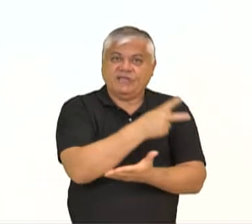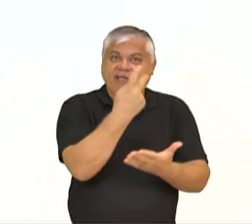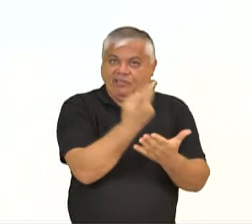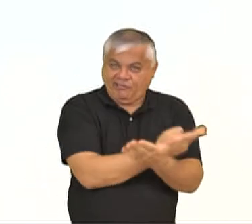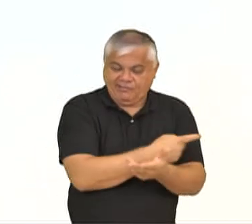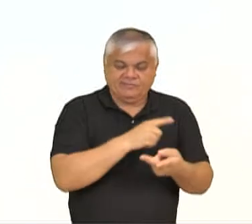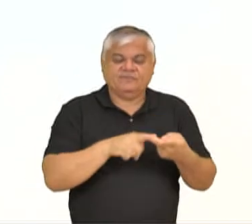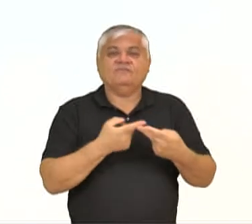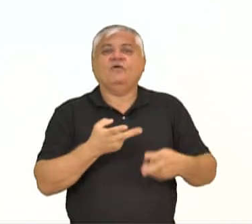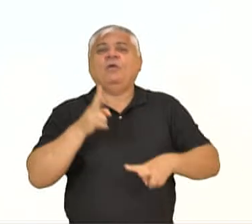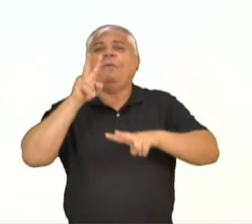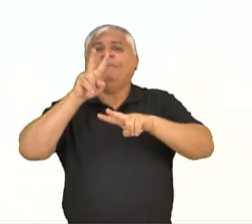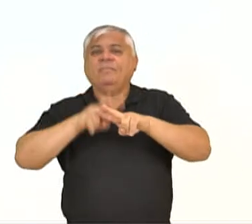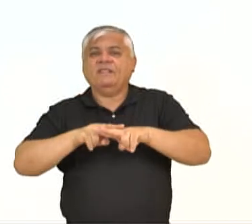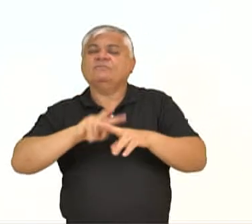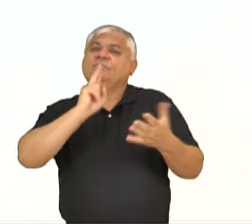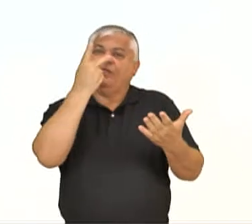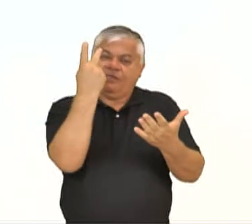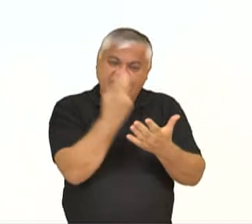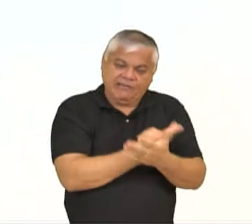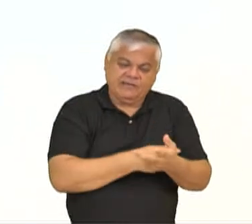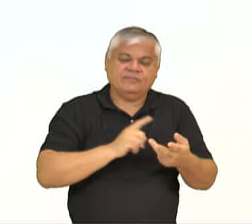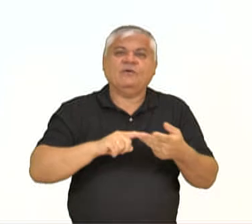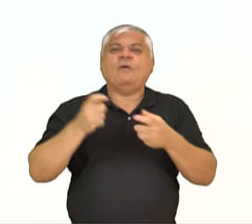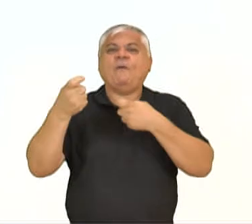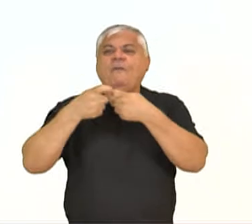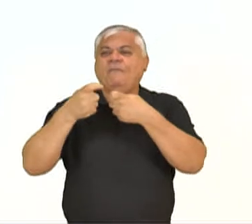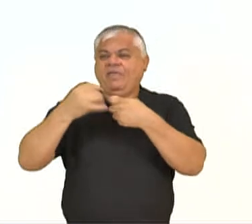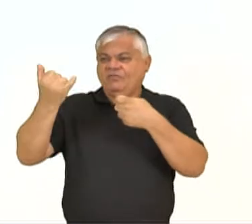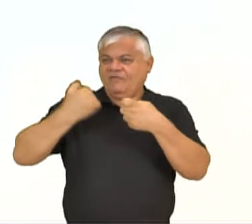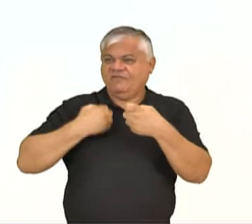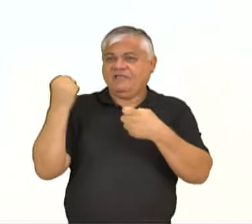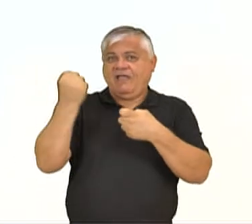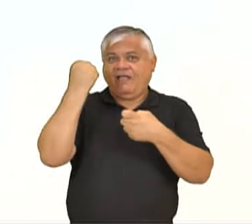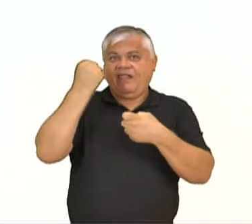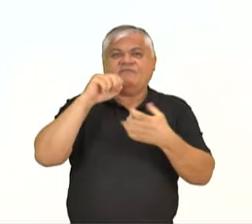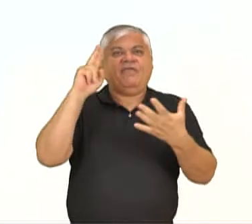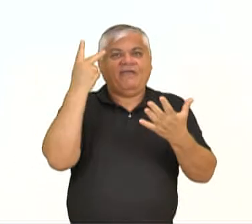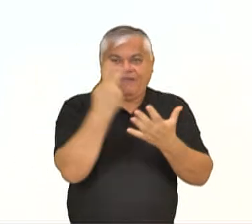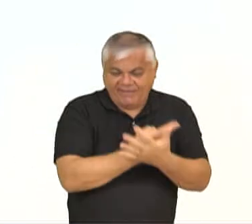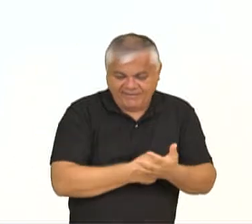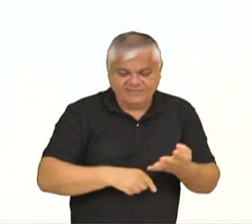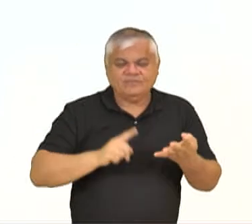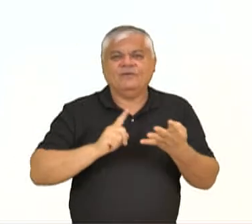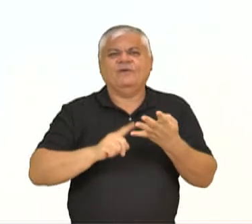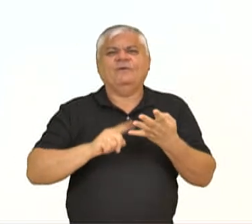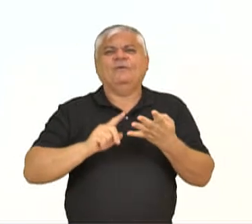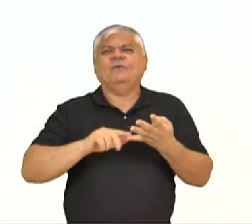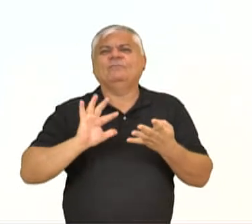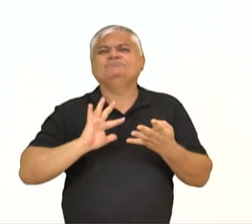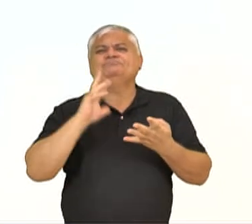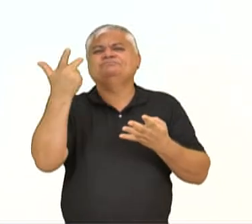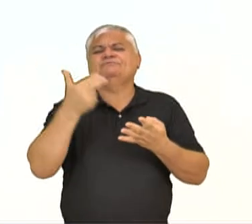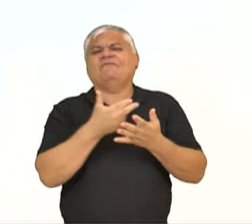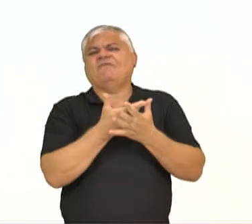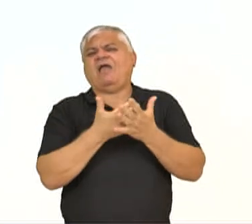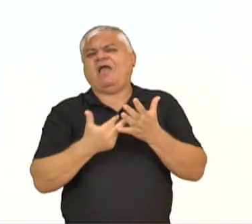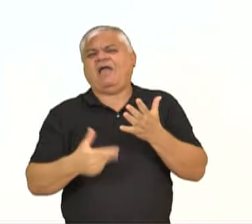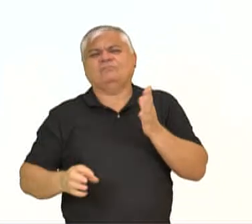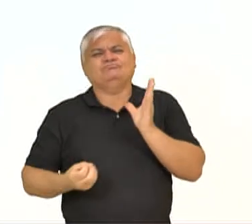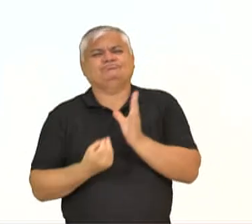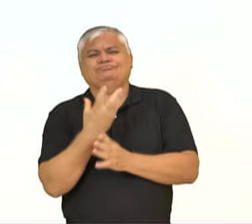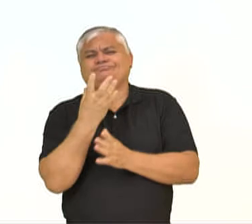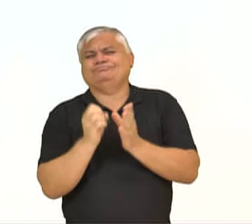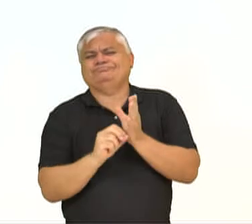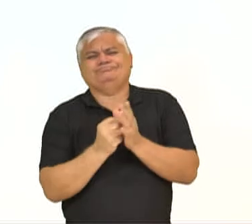por engano, foi desenganado pelos médicos e outros acontecimentos ali, comprovando que o